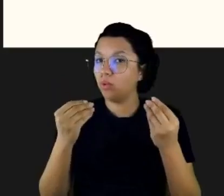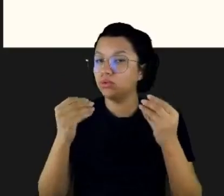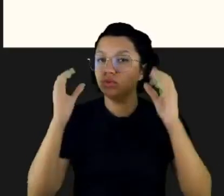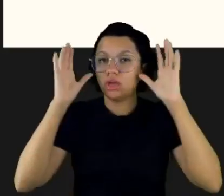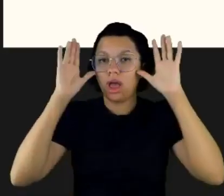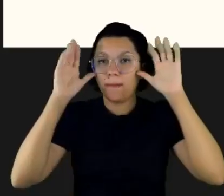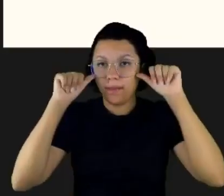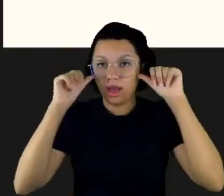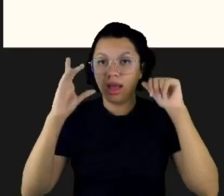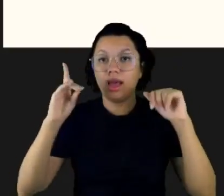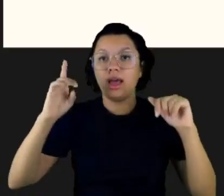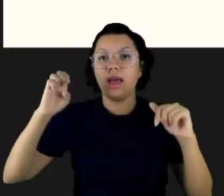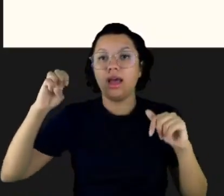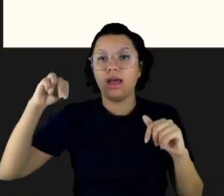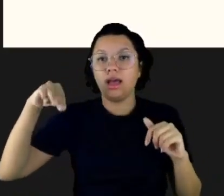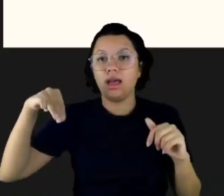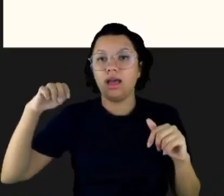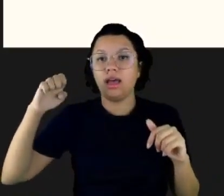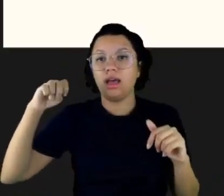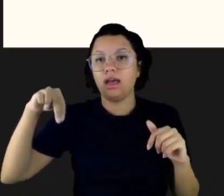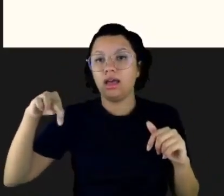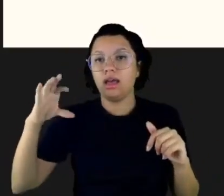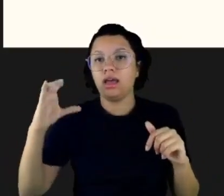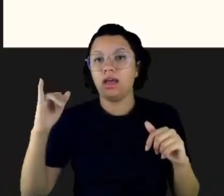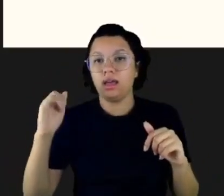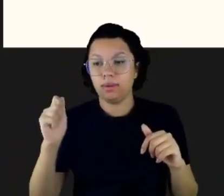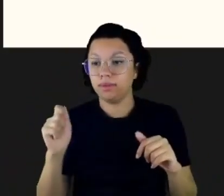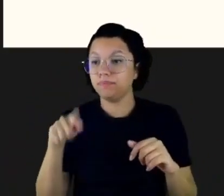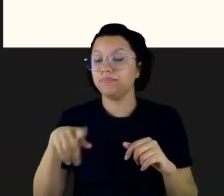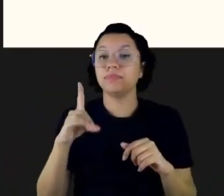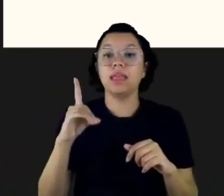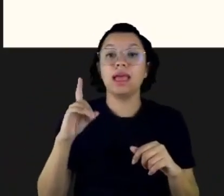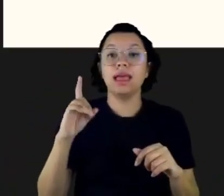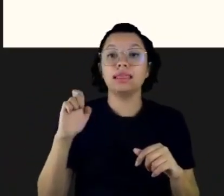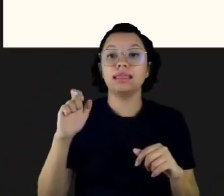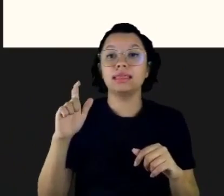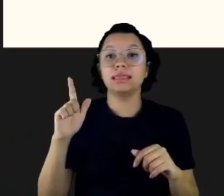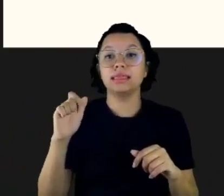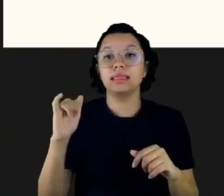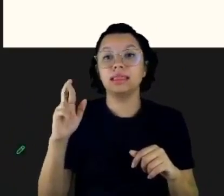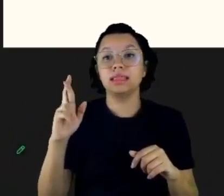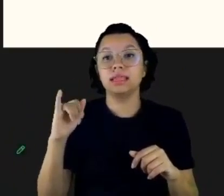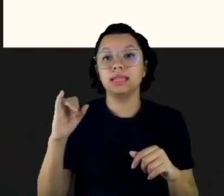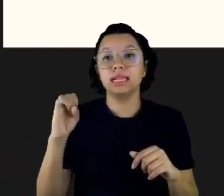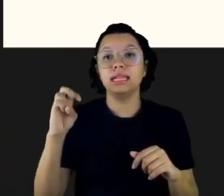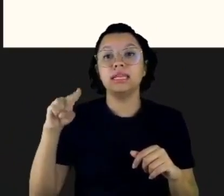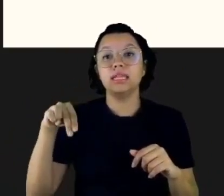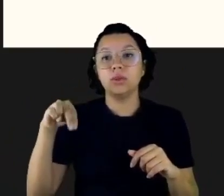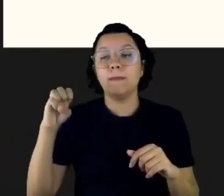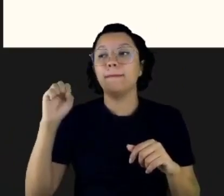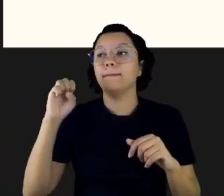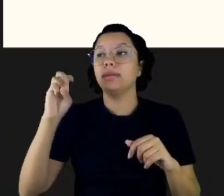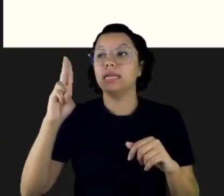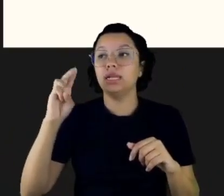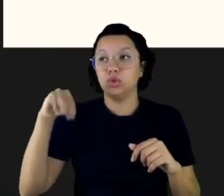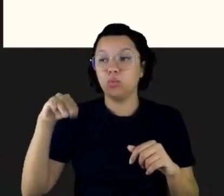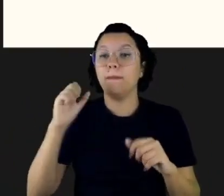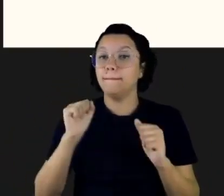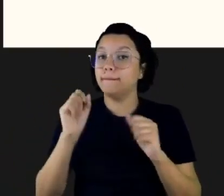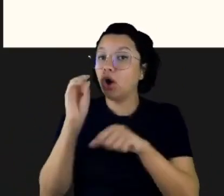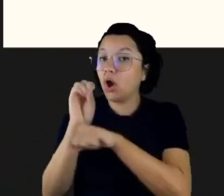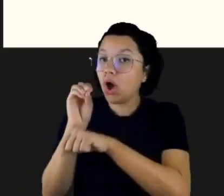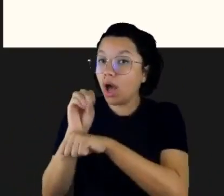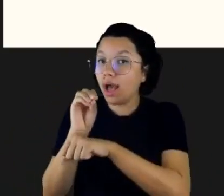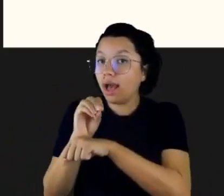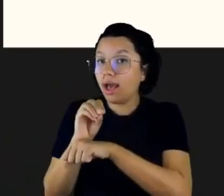tratável. Se de repente o idoso apresenta uma alteração de comportamento, existe uma causa. Quando